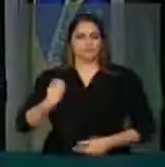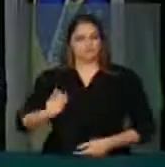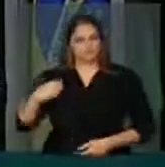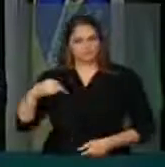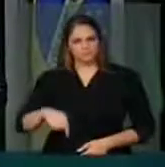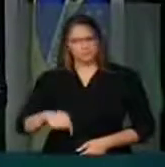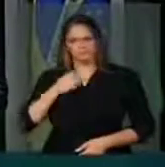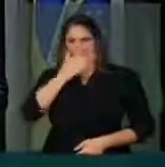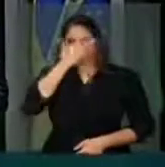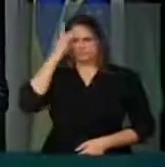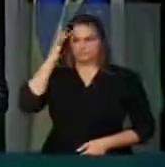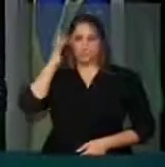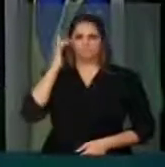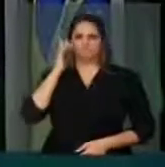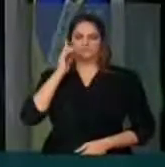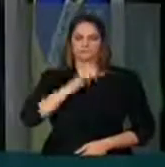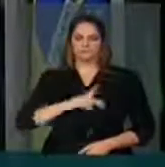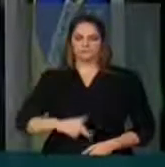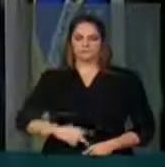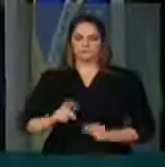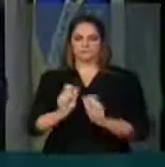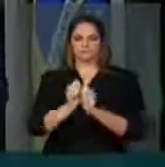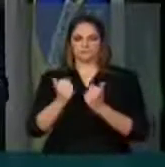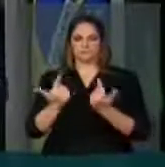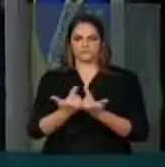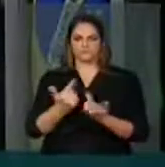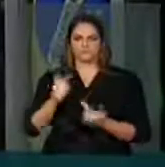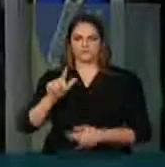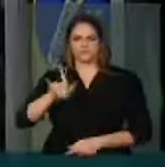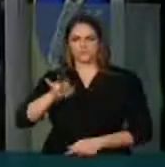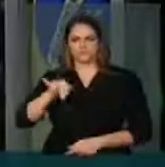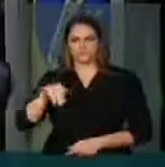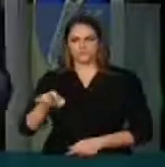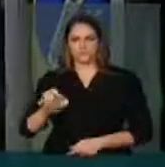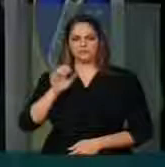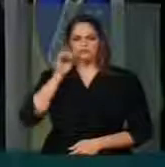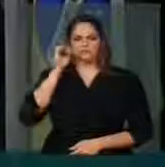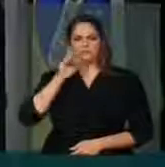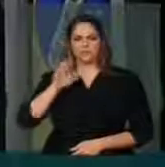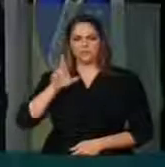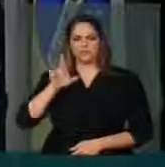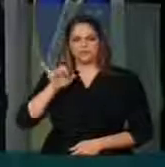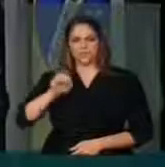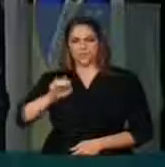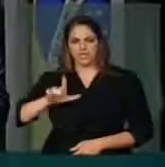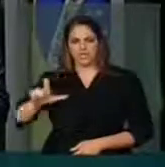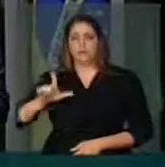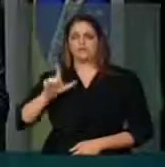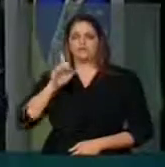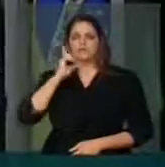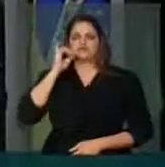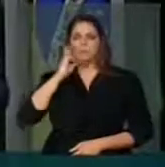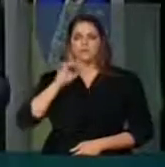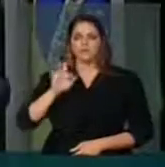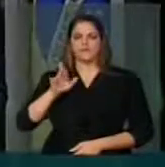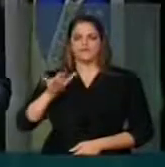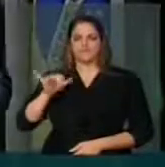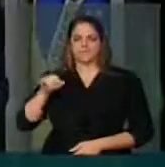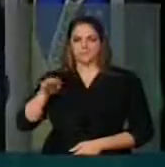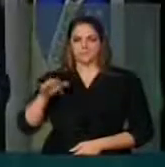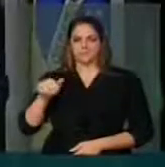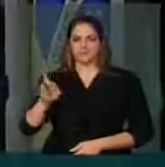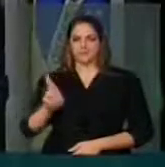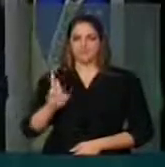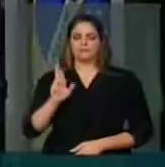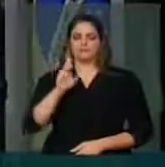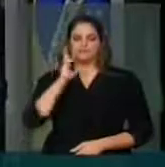nas pessoas do presidente da Assembleia, Guilherme Uchoa, da deputada Raquel Lira, o deputado Francismar Pontes,